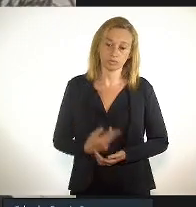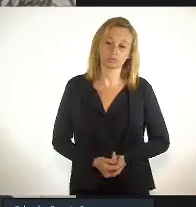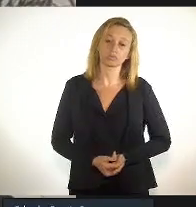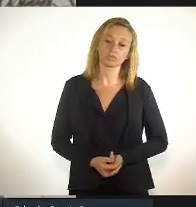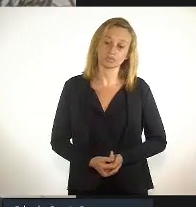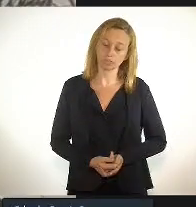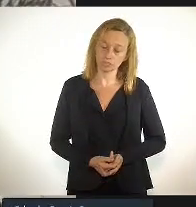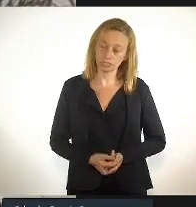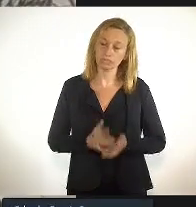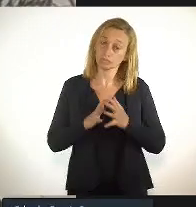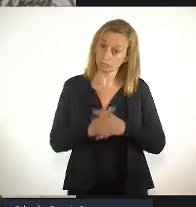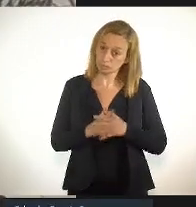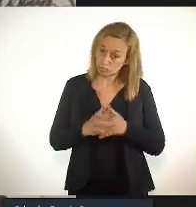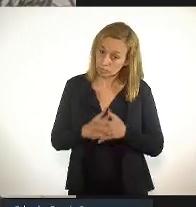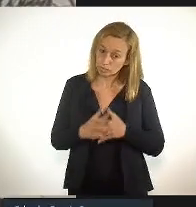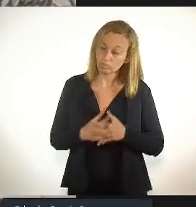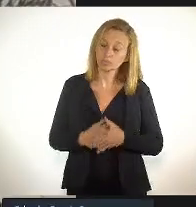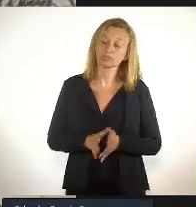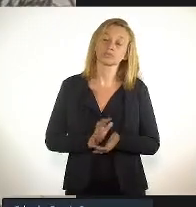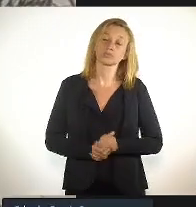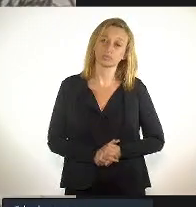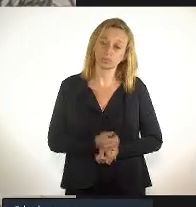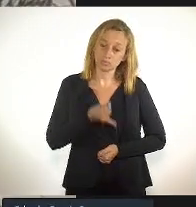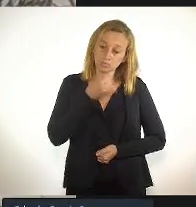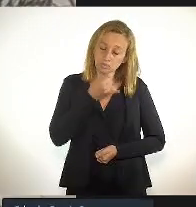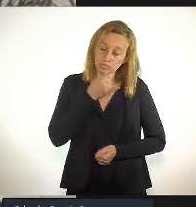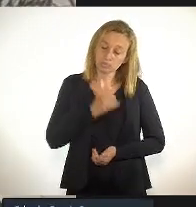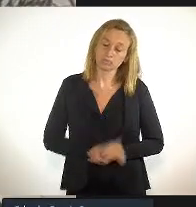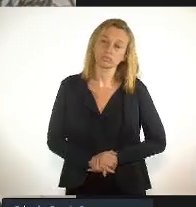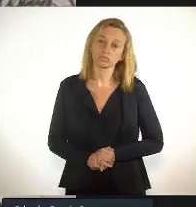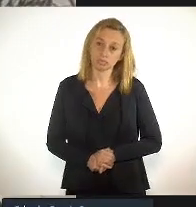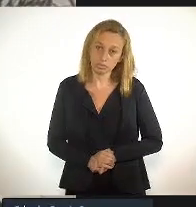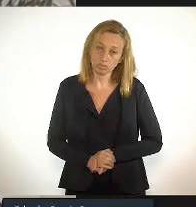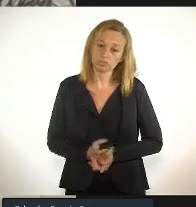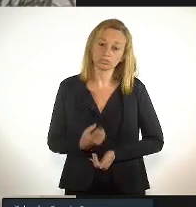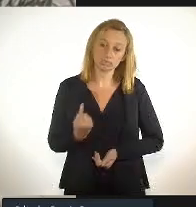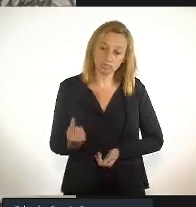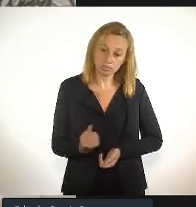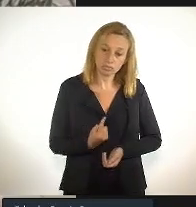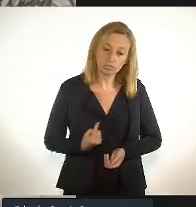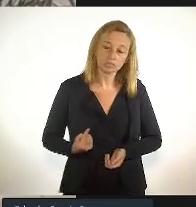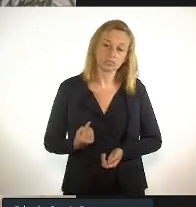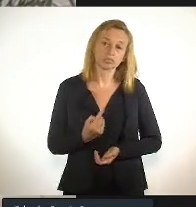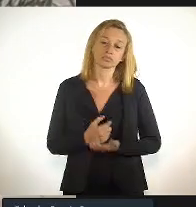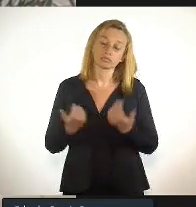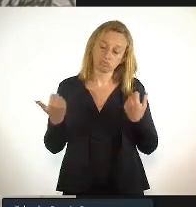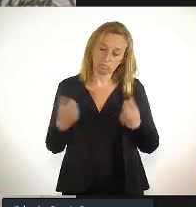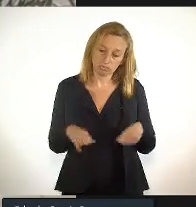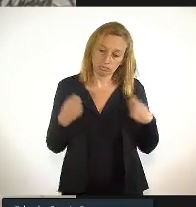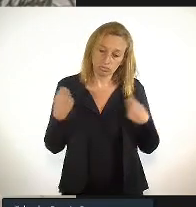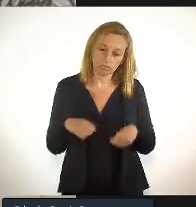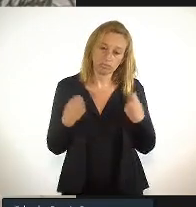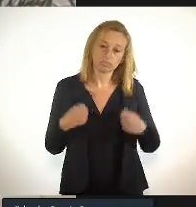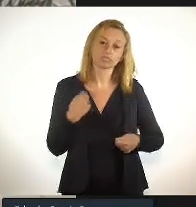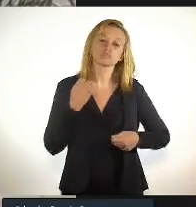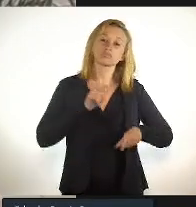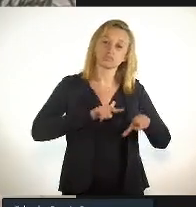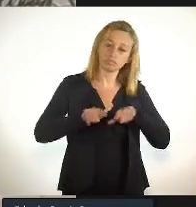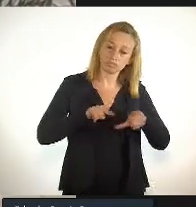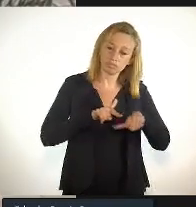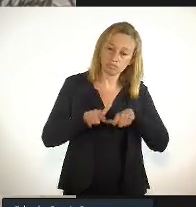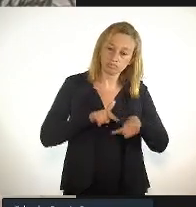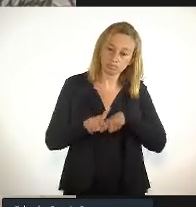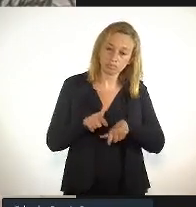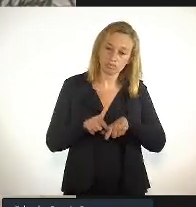muito emblemático e simbólico do quanto a gente precisa trabalhar para que